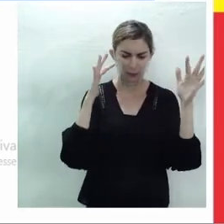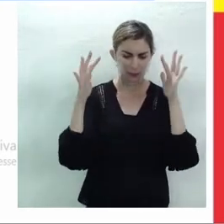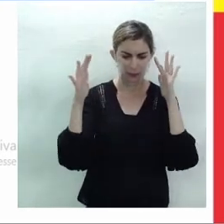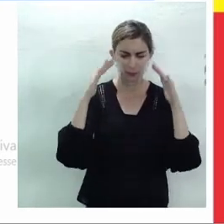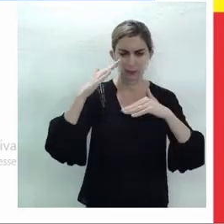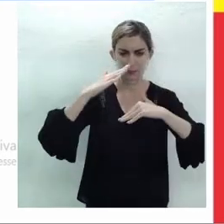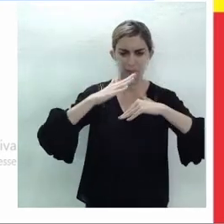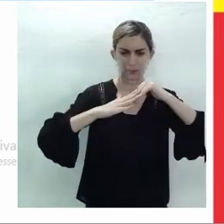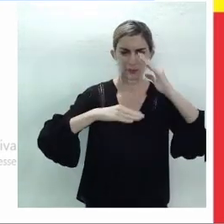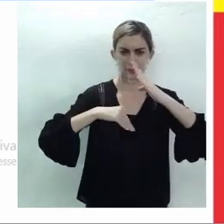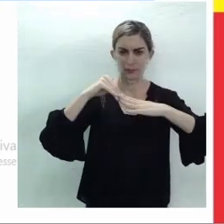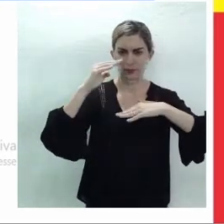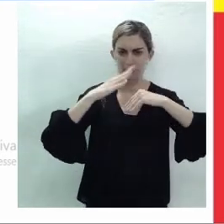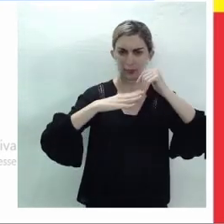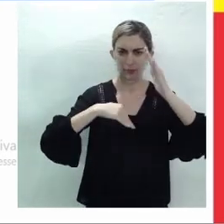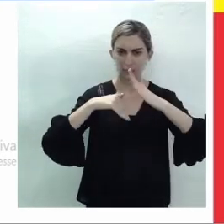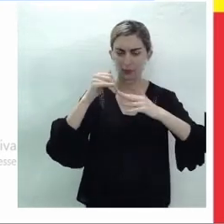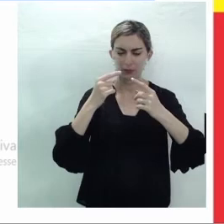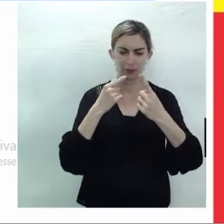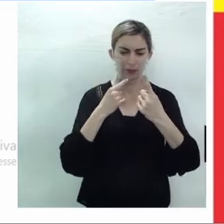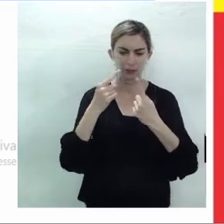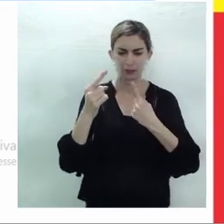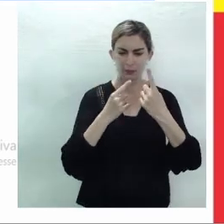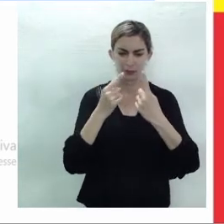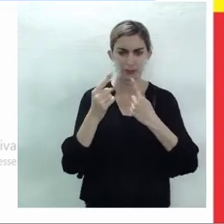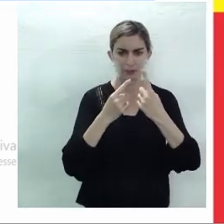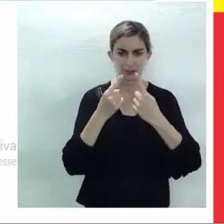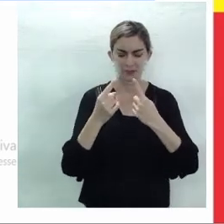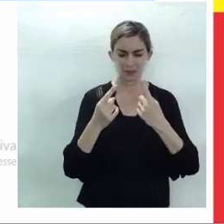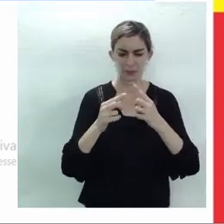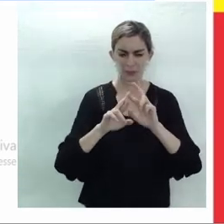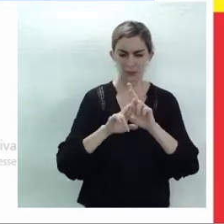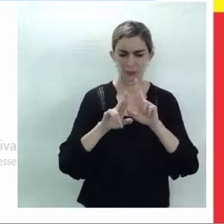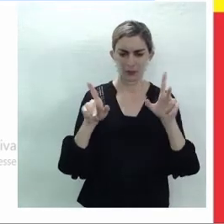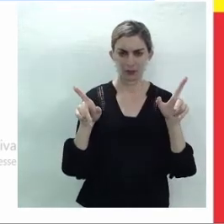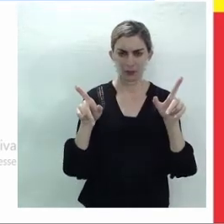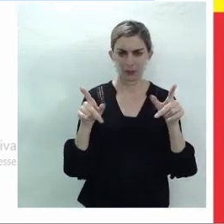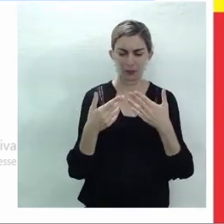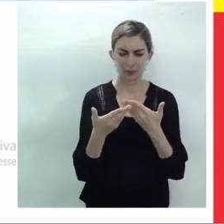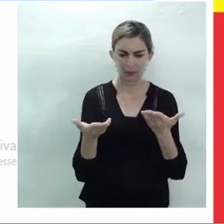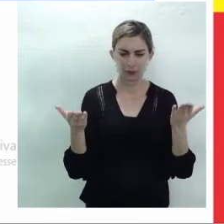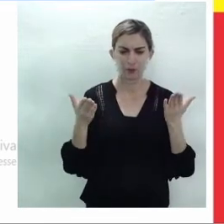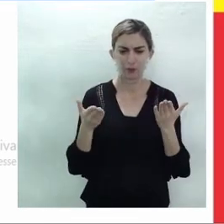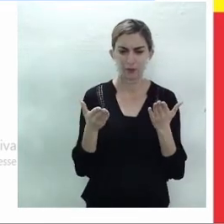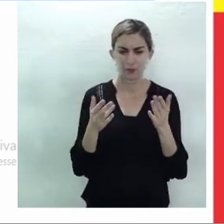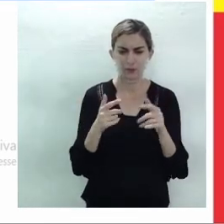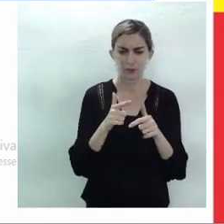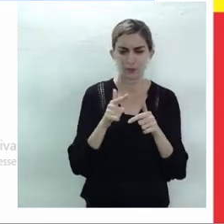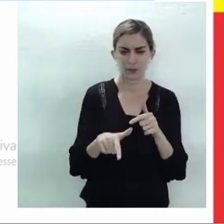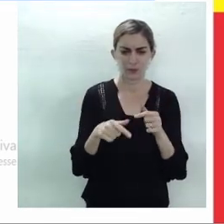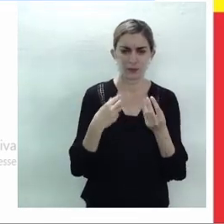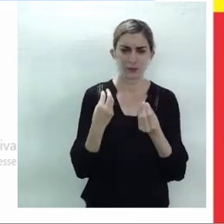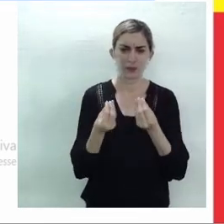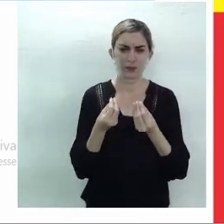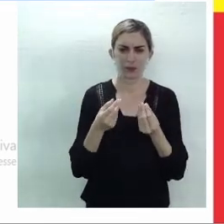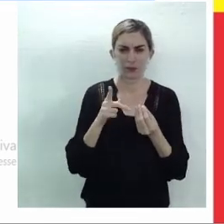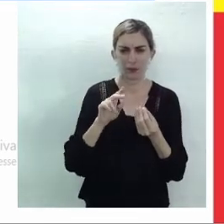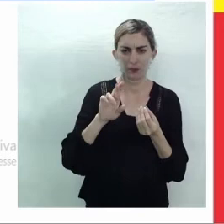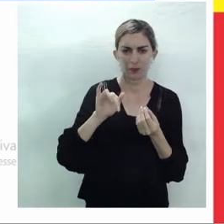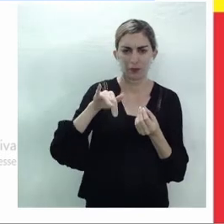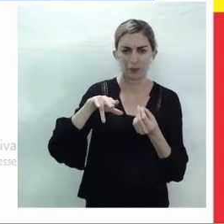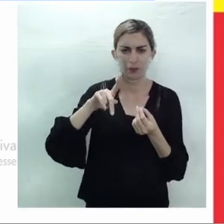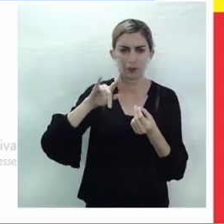essa capacidade de dialogar com o diferente. Vamos lá aqui. Mas quais são os